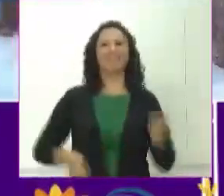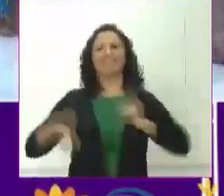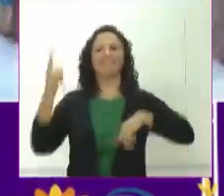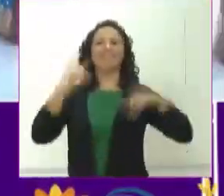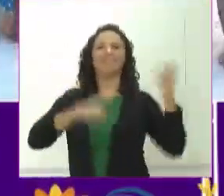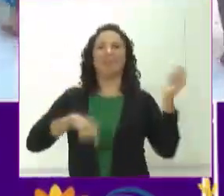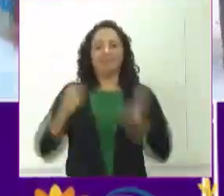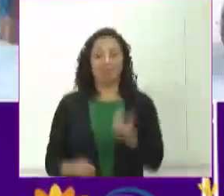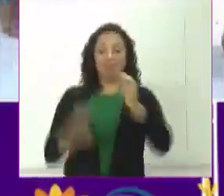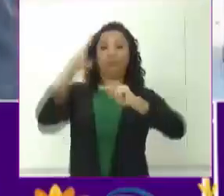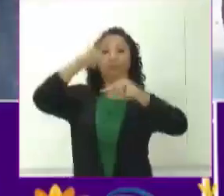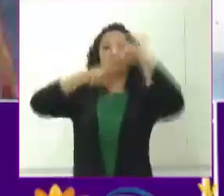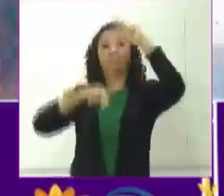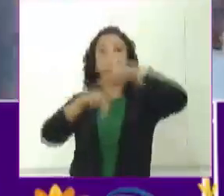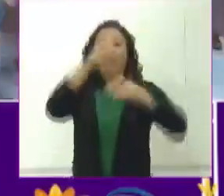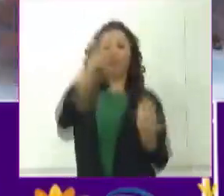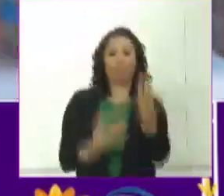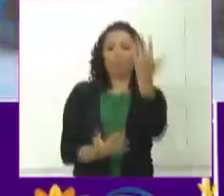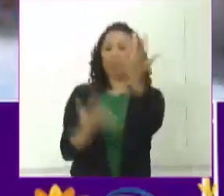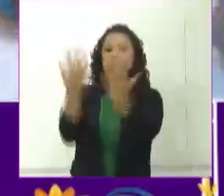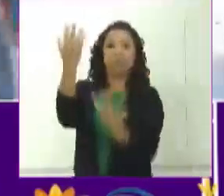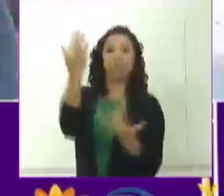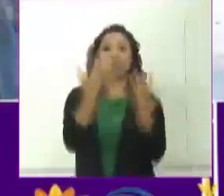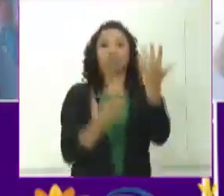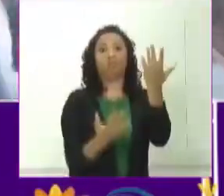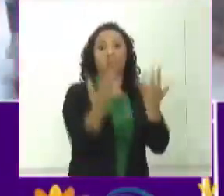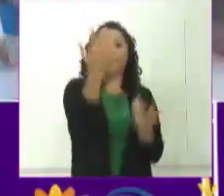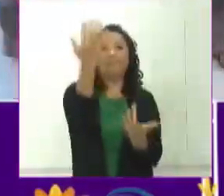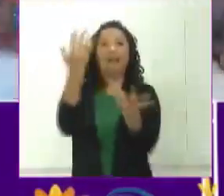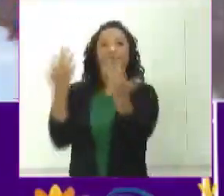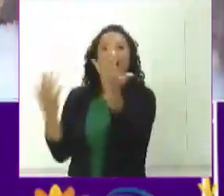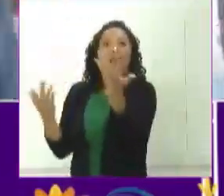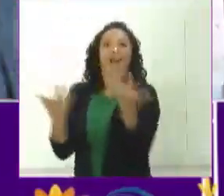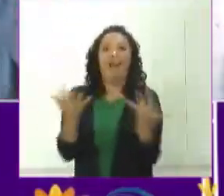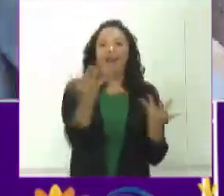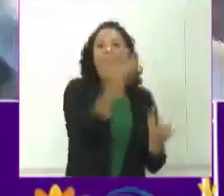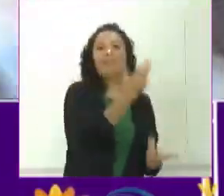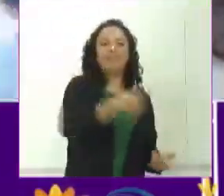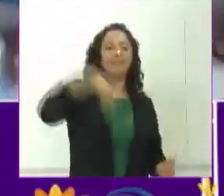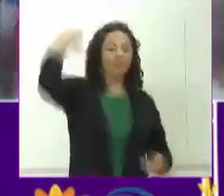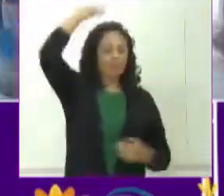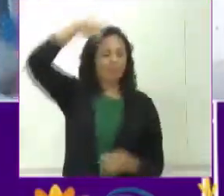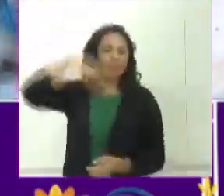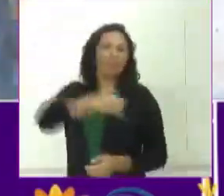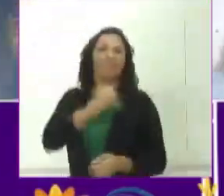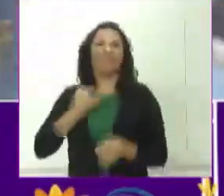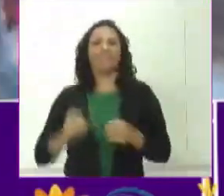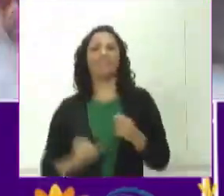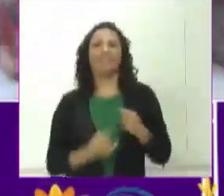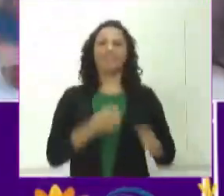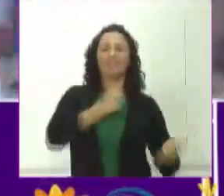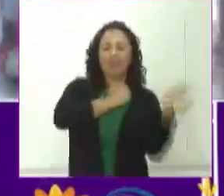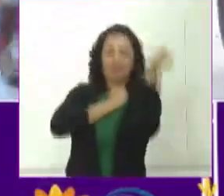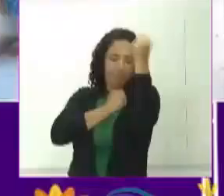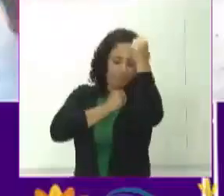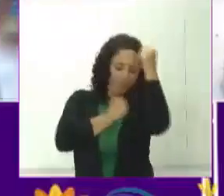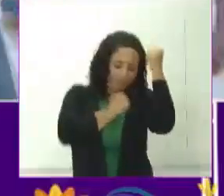E a fogueira tá queimando em homenagem a São João. E o forró